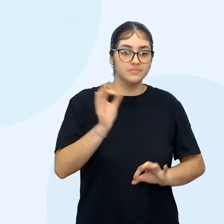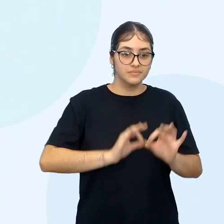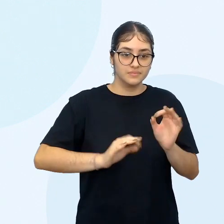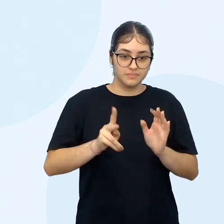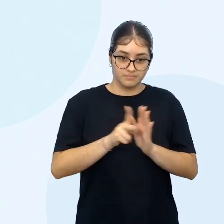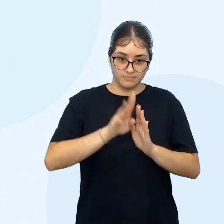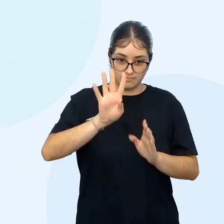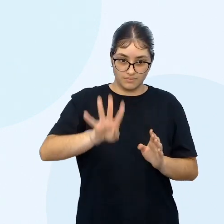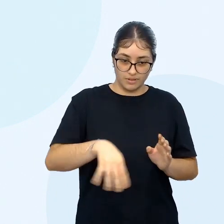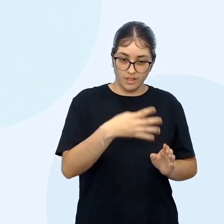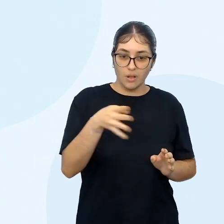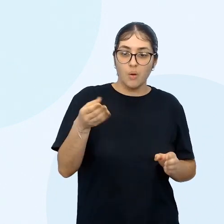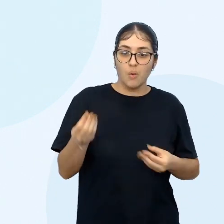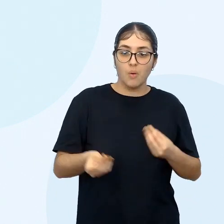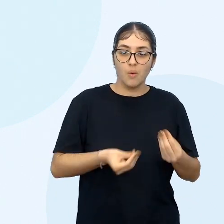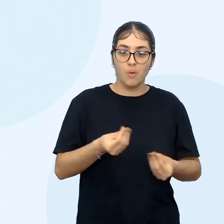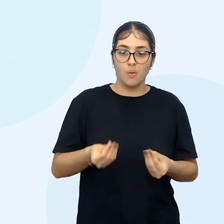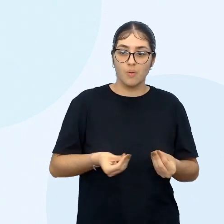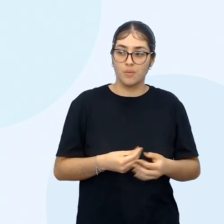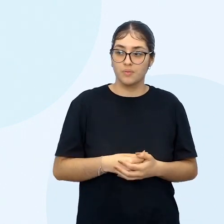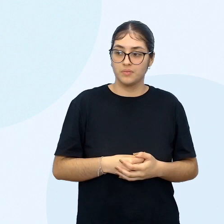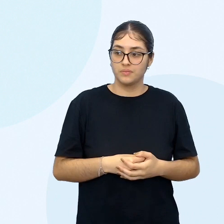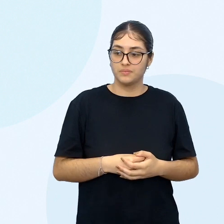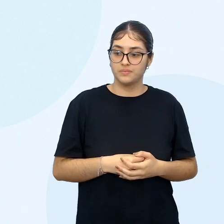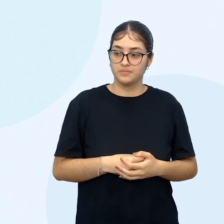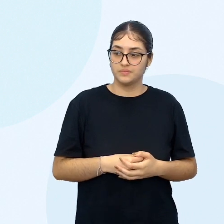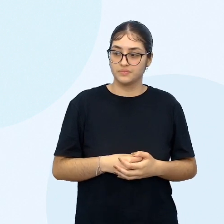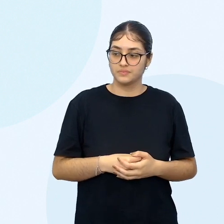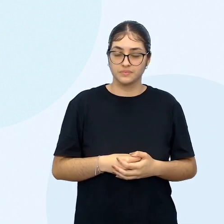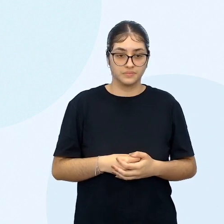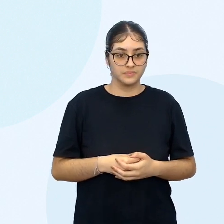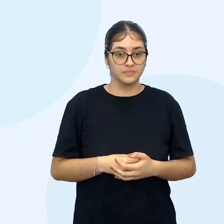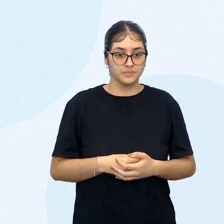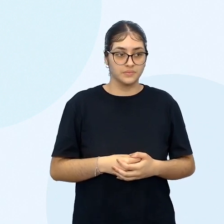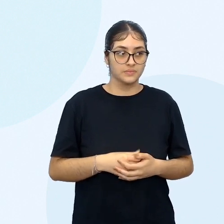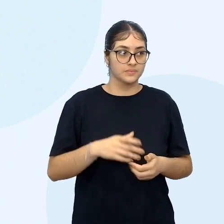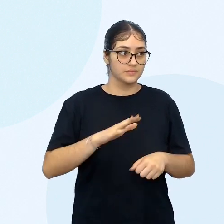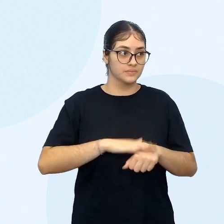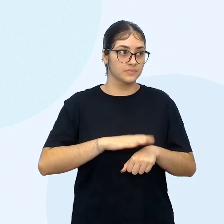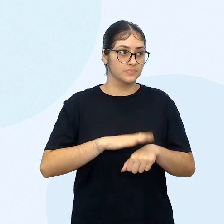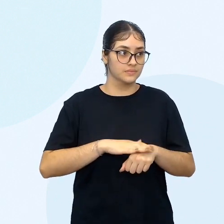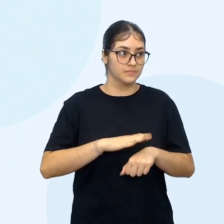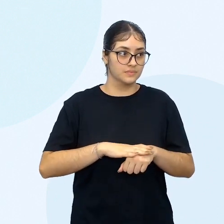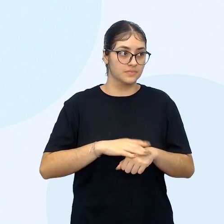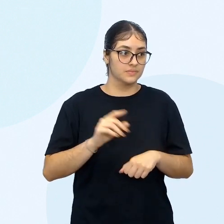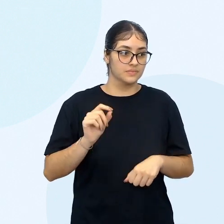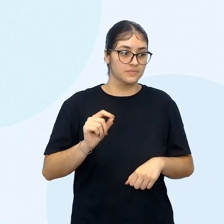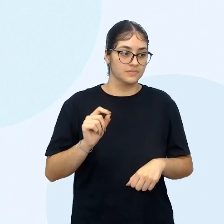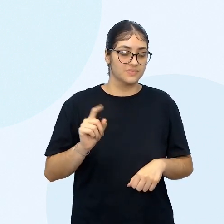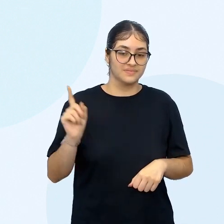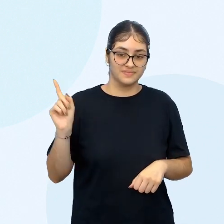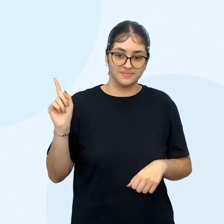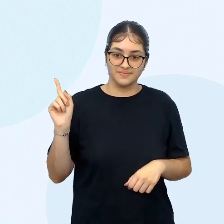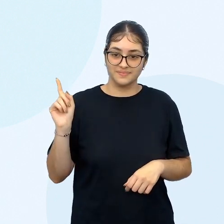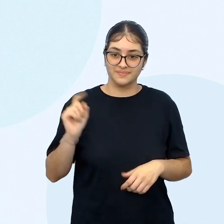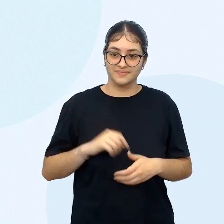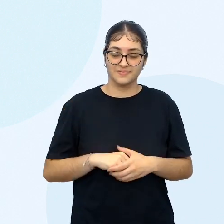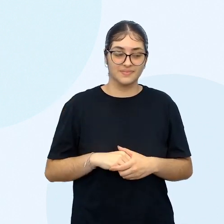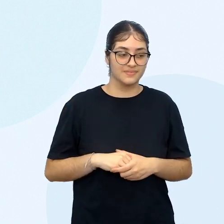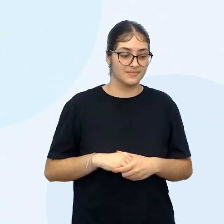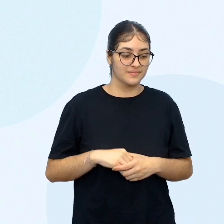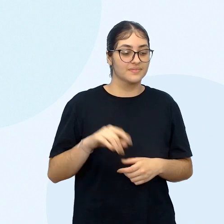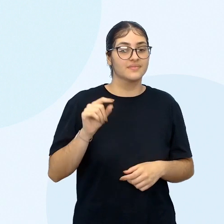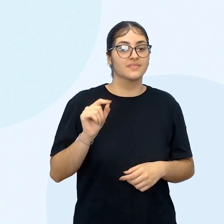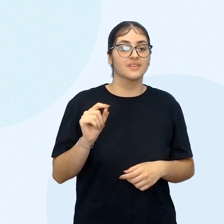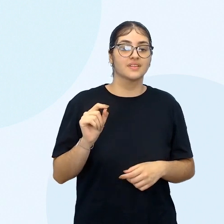no Excel, tá bom? Ó, aqui no Excel tá arrumado, ó. Então na hora que foi pra lá, foi falha, Sim. tá? Falha minha. Mas ok,